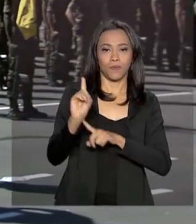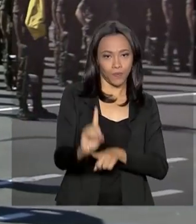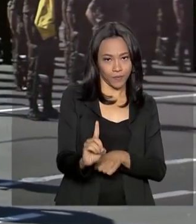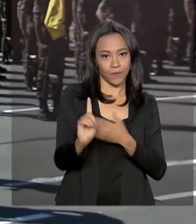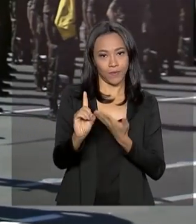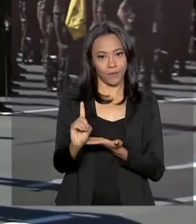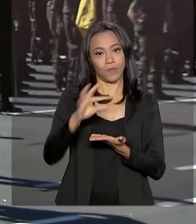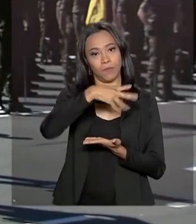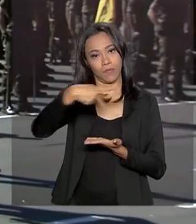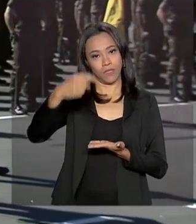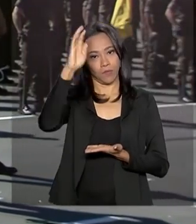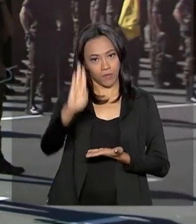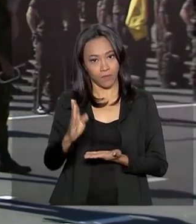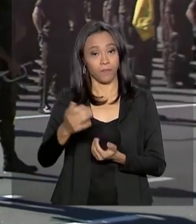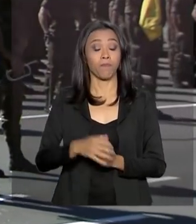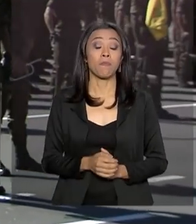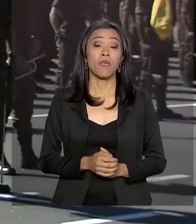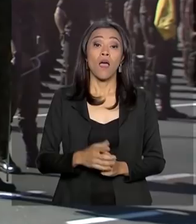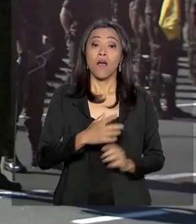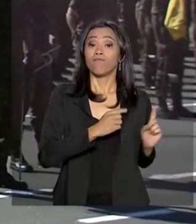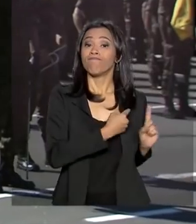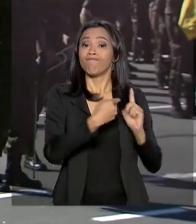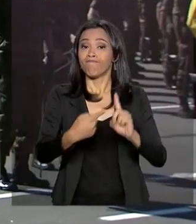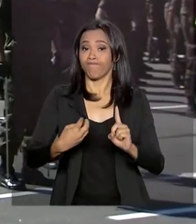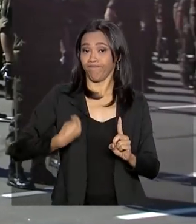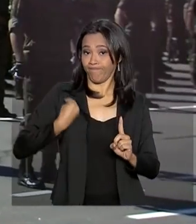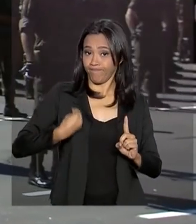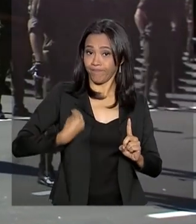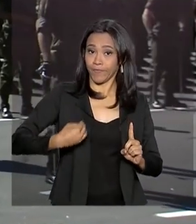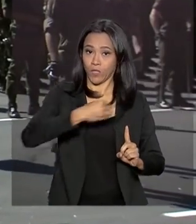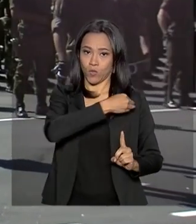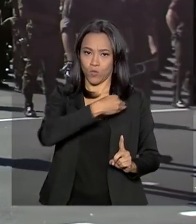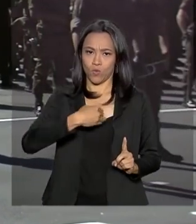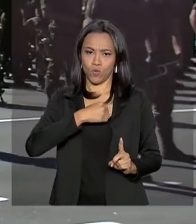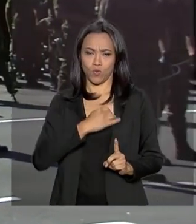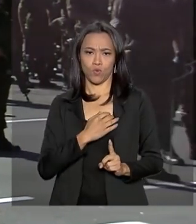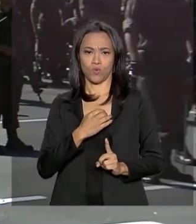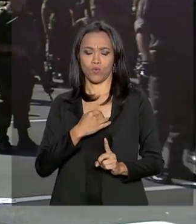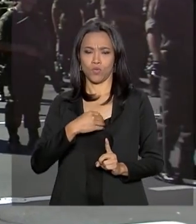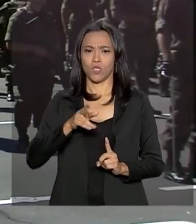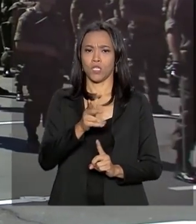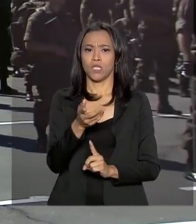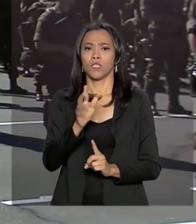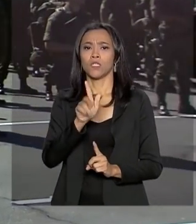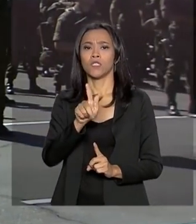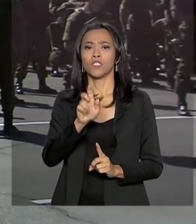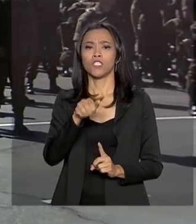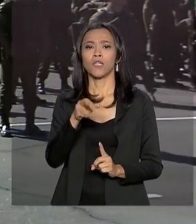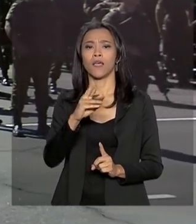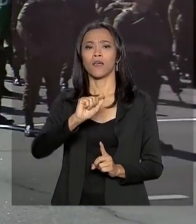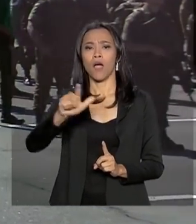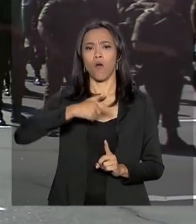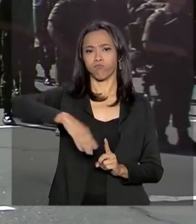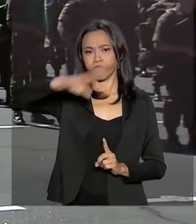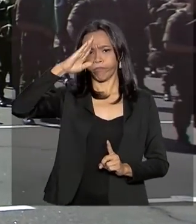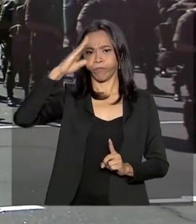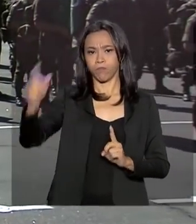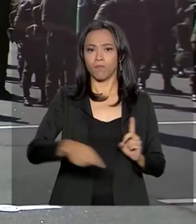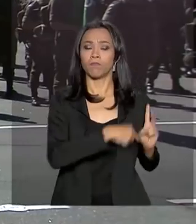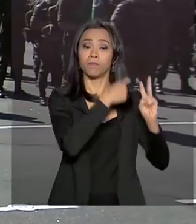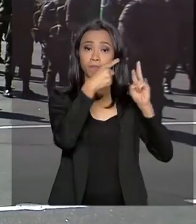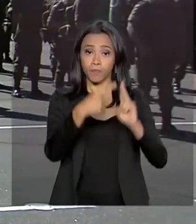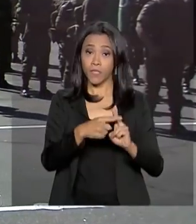da República. Estarão presentes aqui o comandante militar do Sudeste, general Luiz Eduardo Ramos, e o comandante do Exército Edson